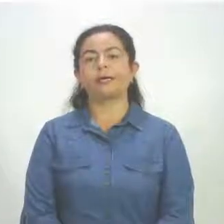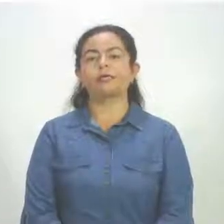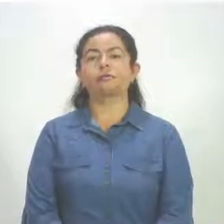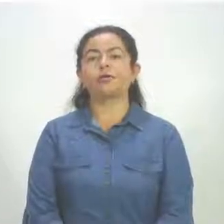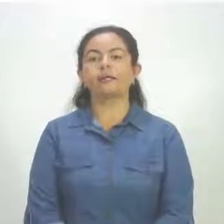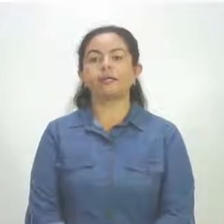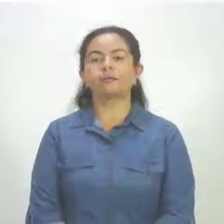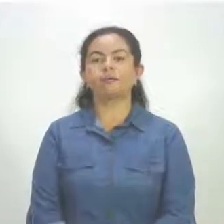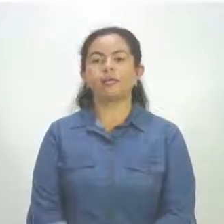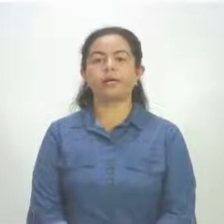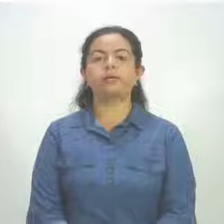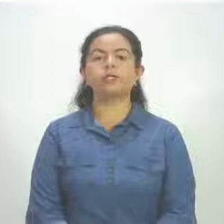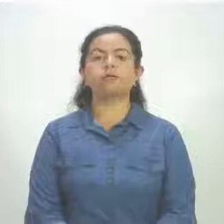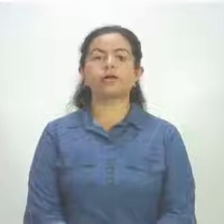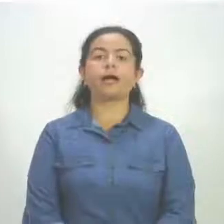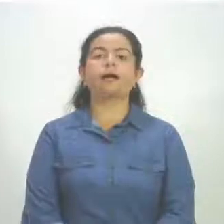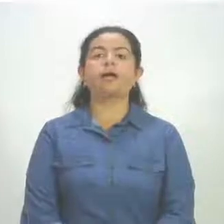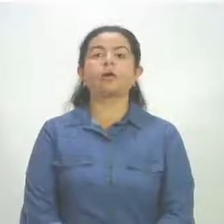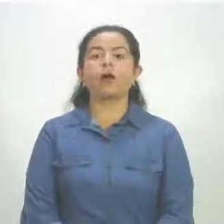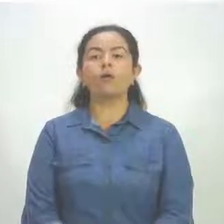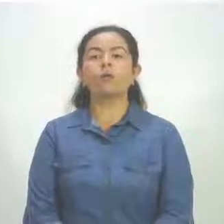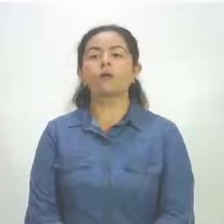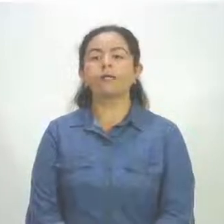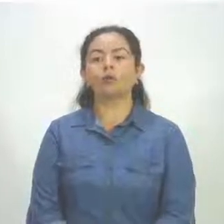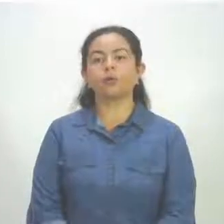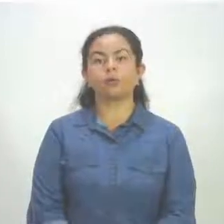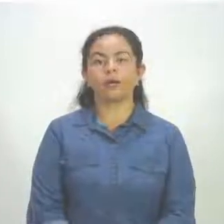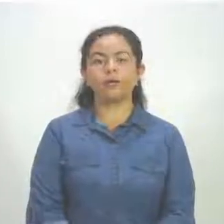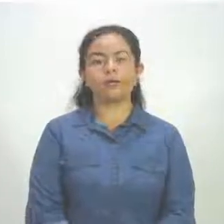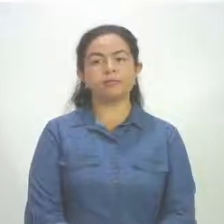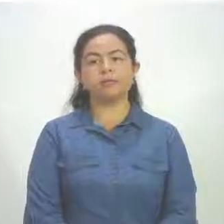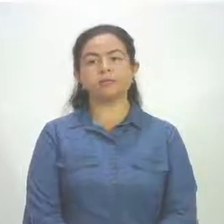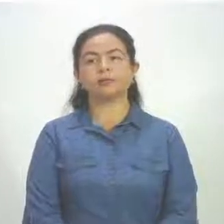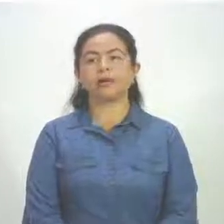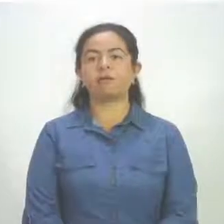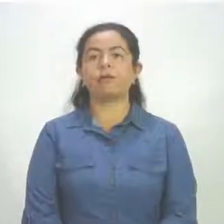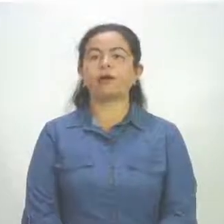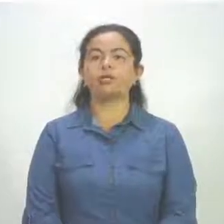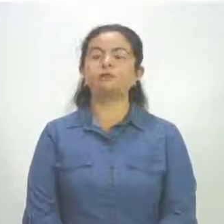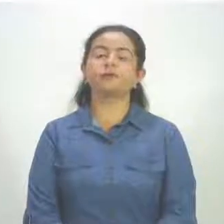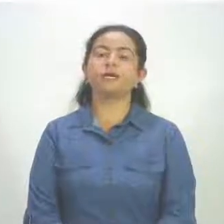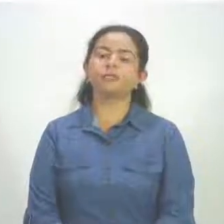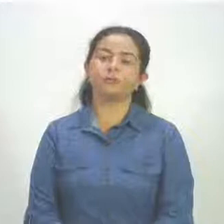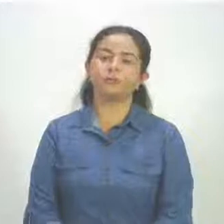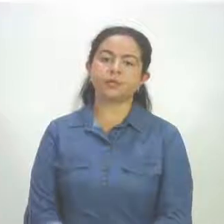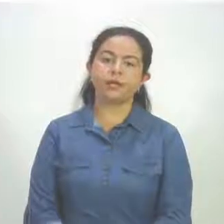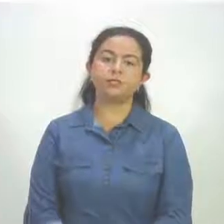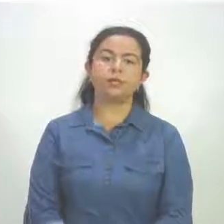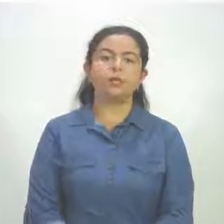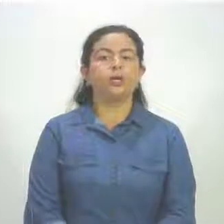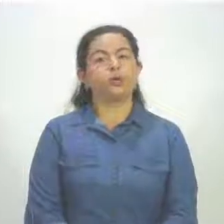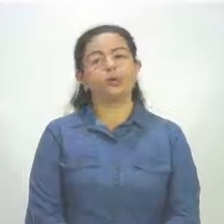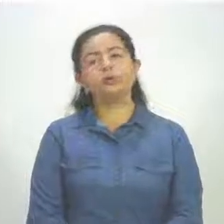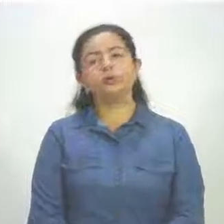para que eles pudessem identificar qual o componente curricular que eles apresentavam maior dificuldade de